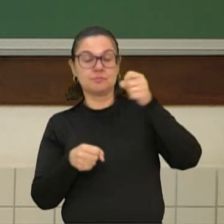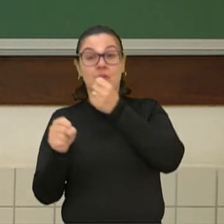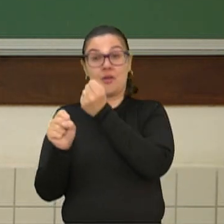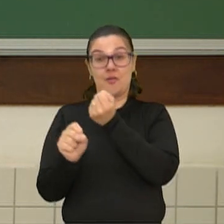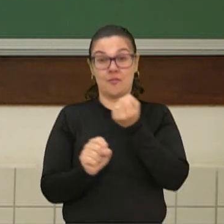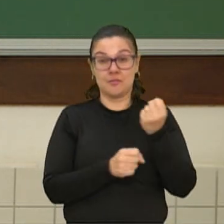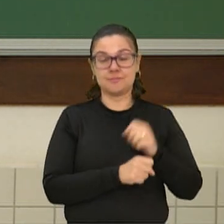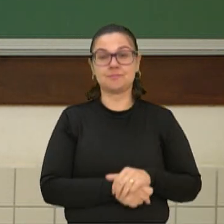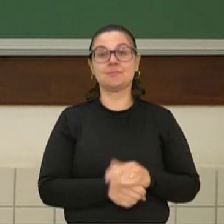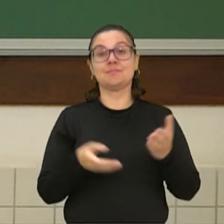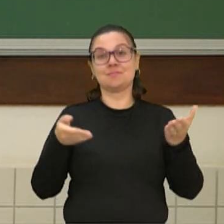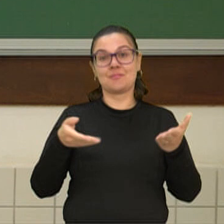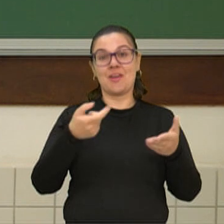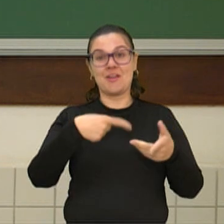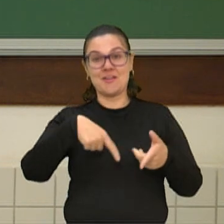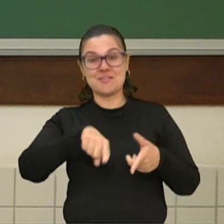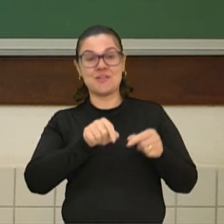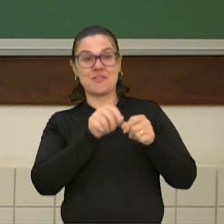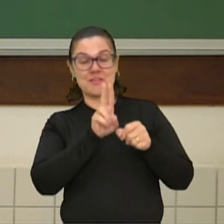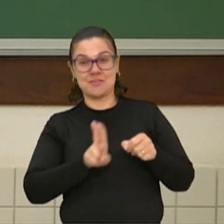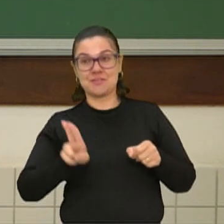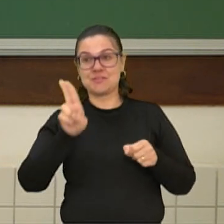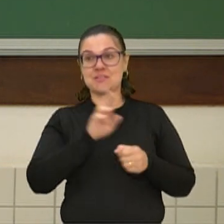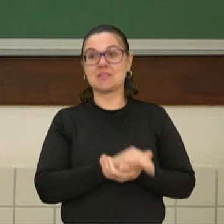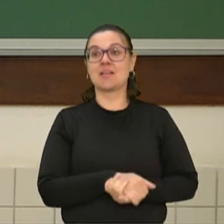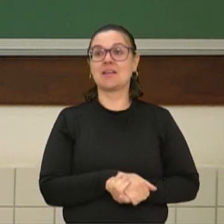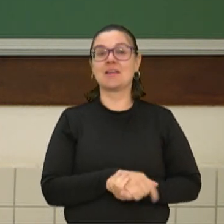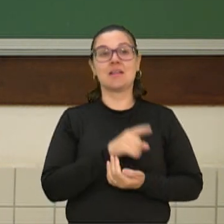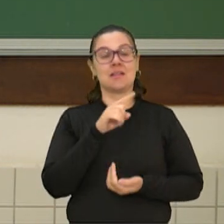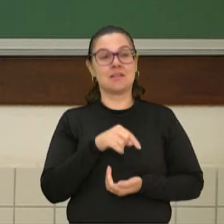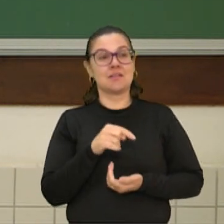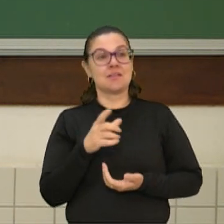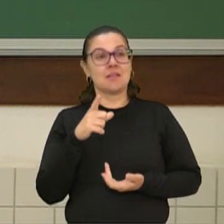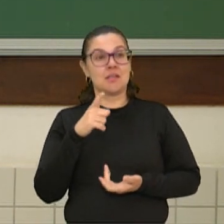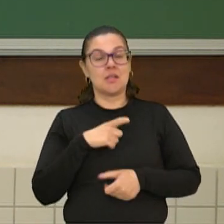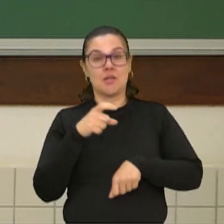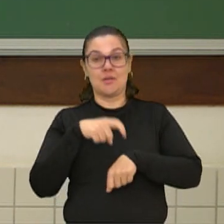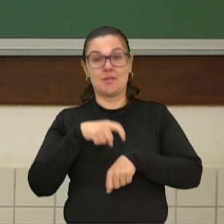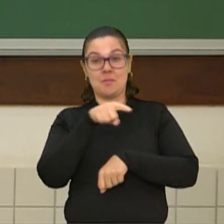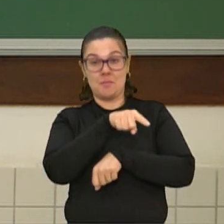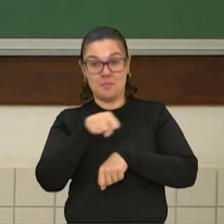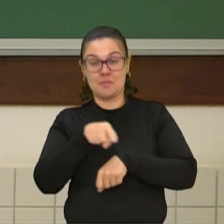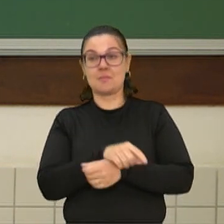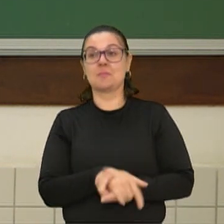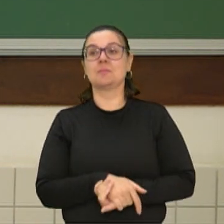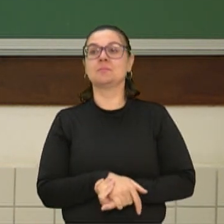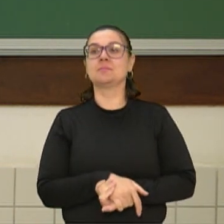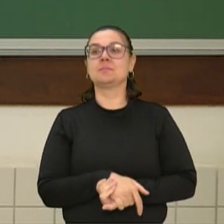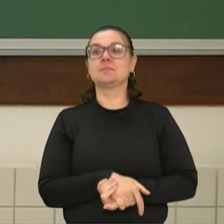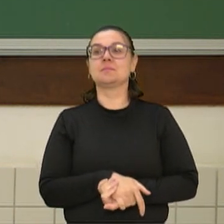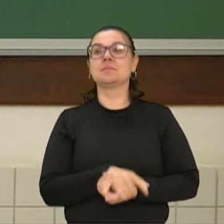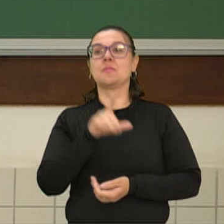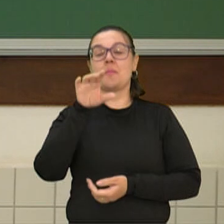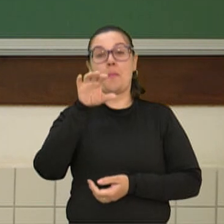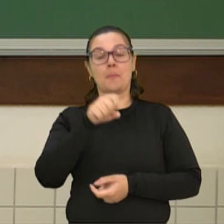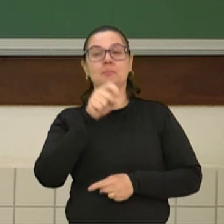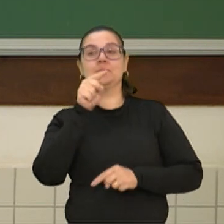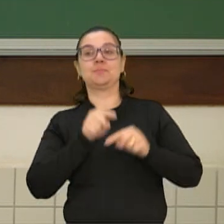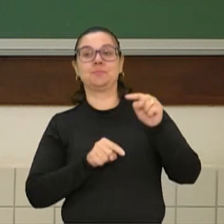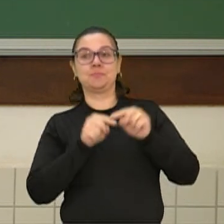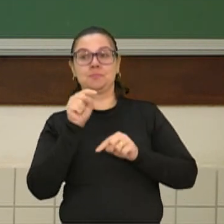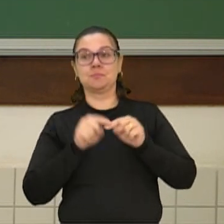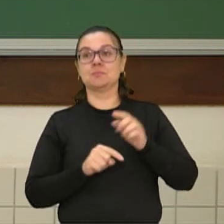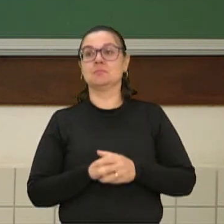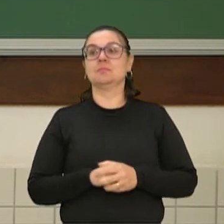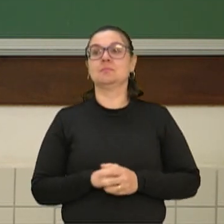vassoura? Agora que a gente vai utilizar. Então, você tem um tempinho agora para você pegar esse material.